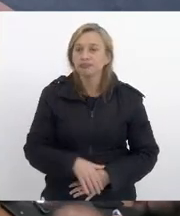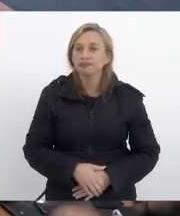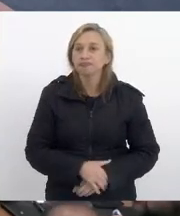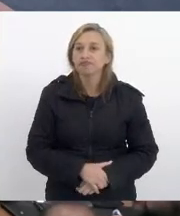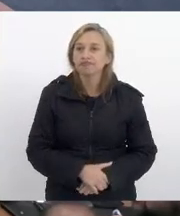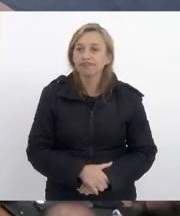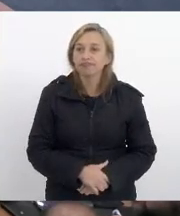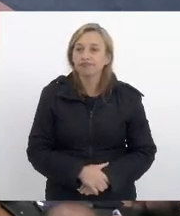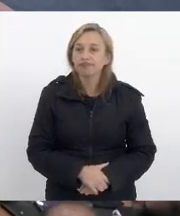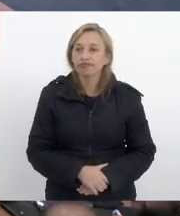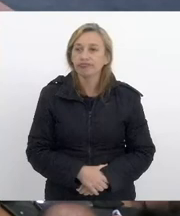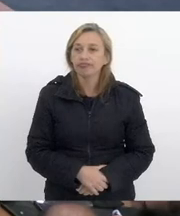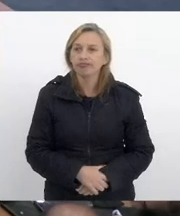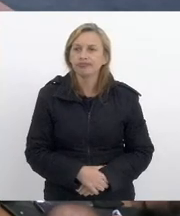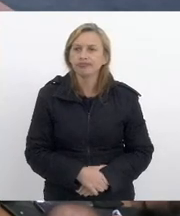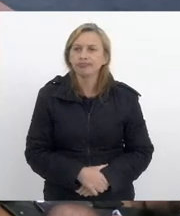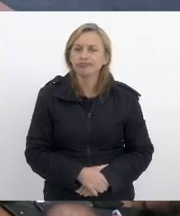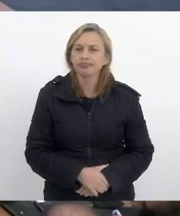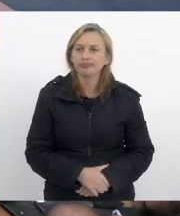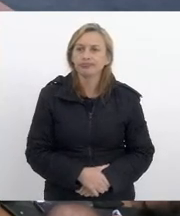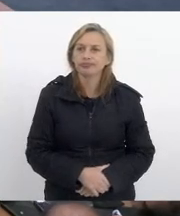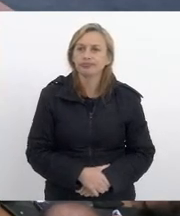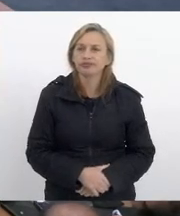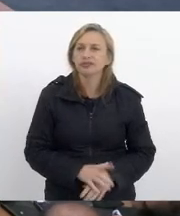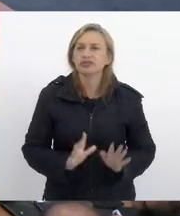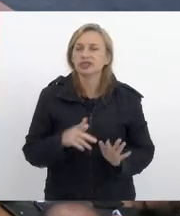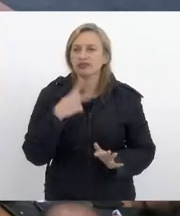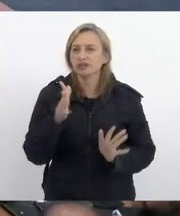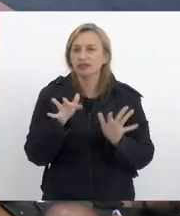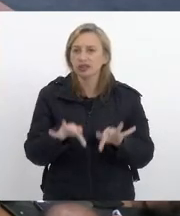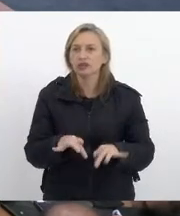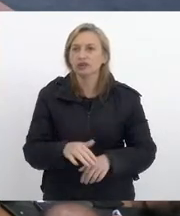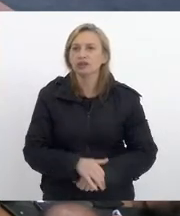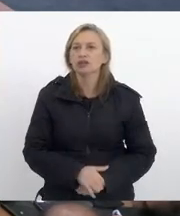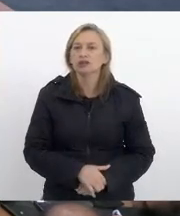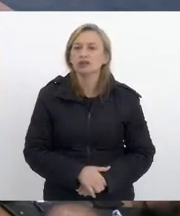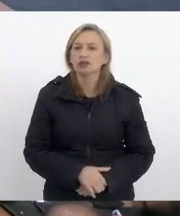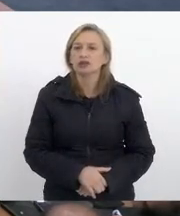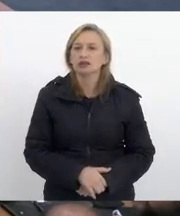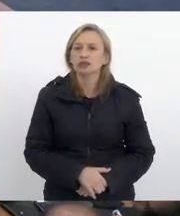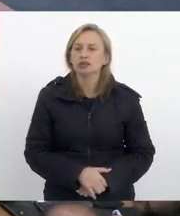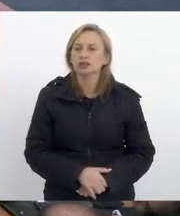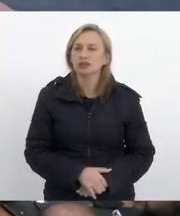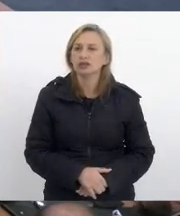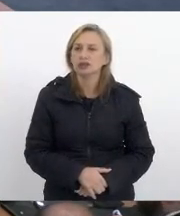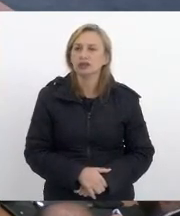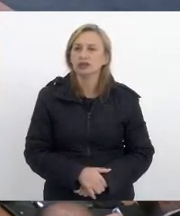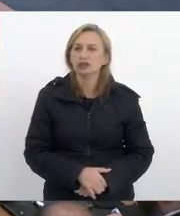E os encaminhamentos finais.